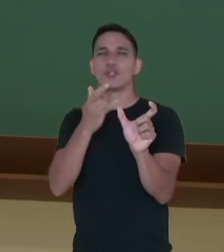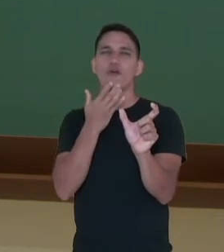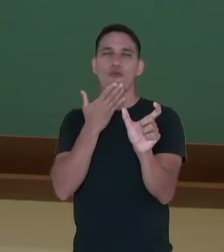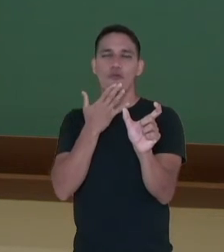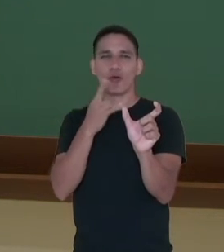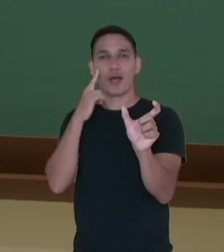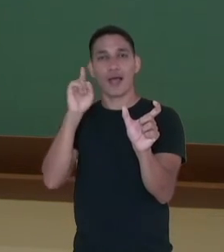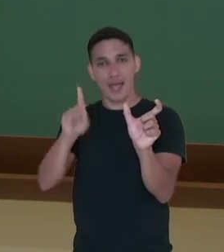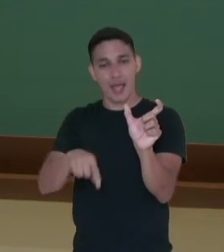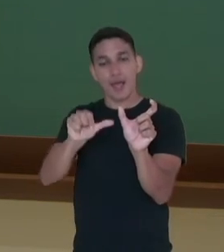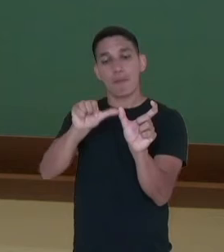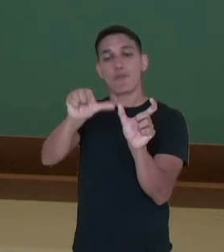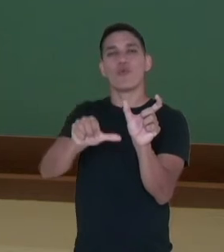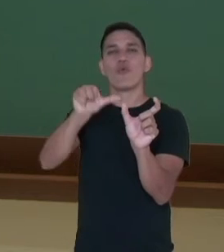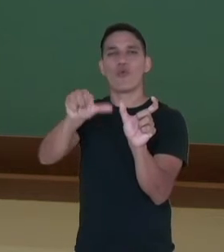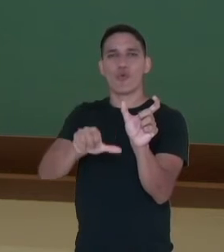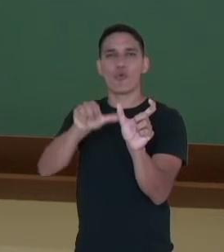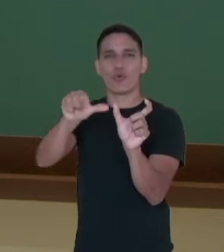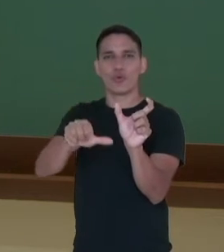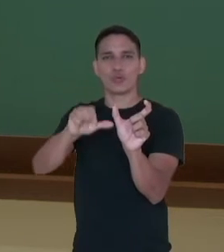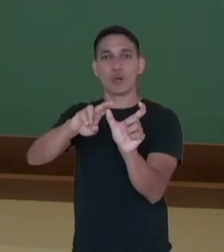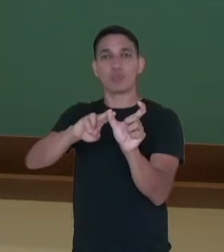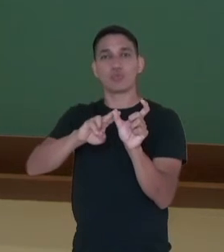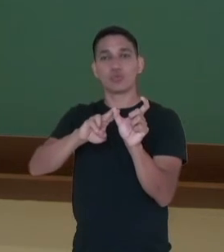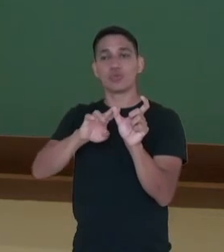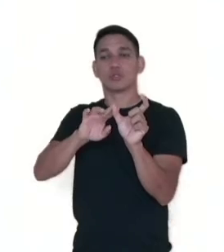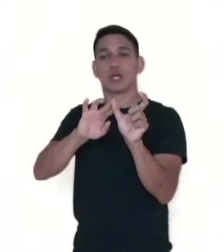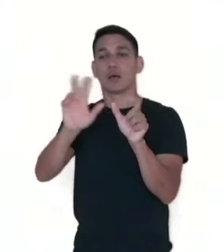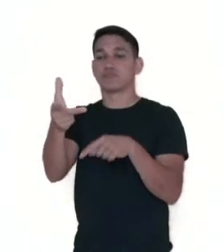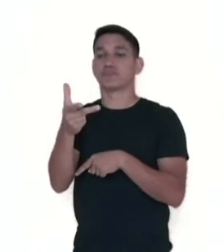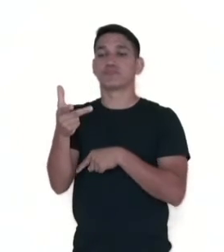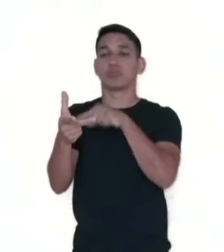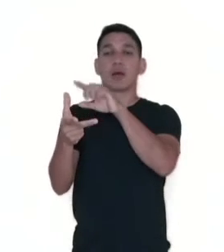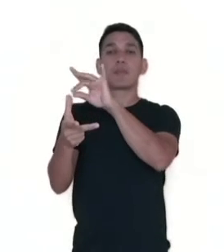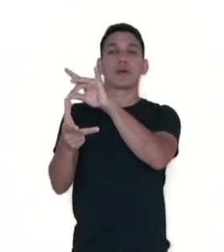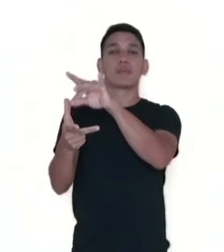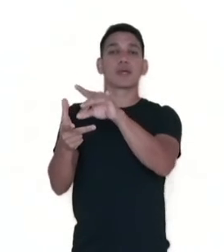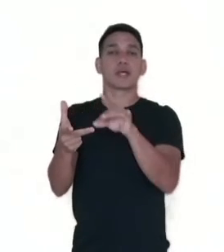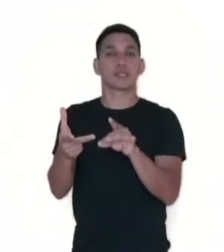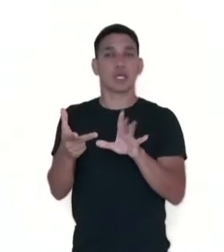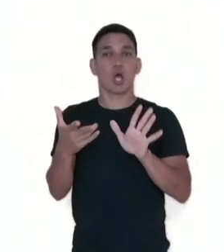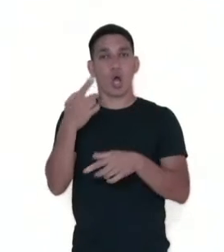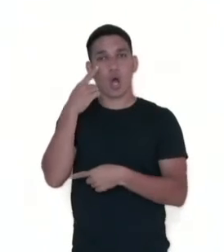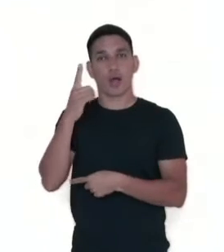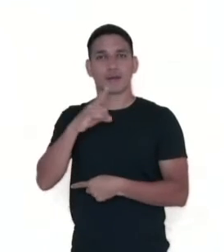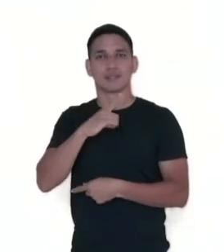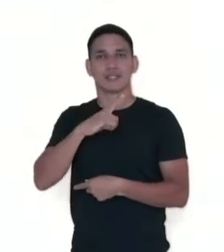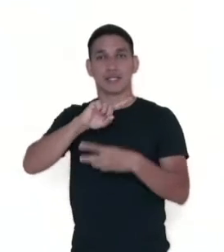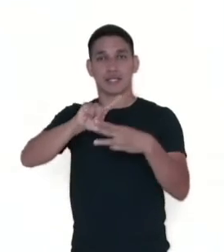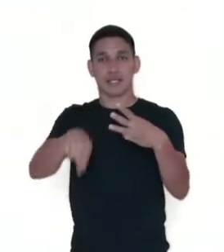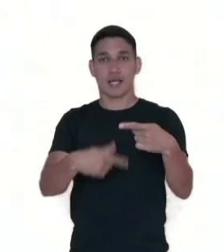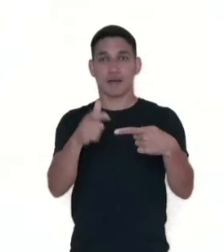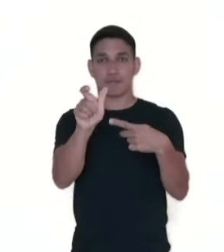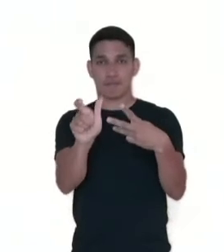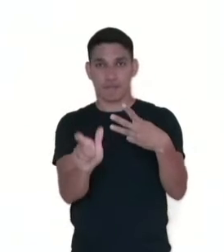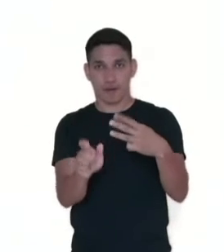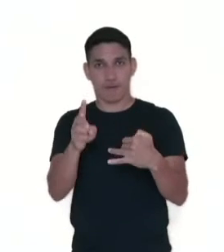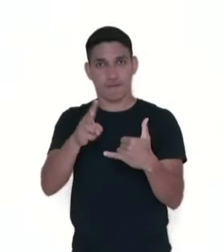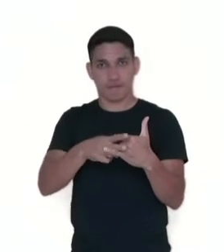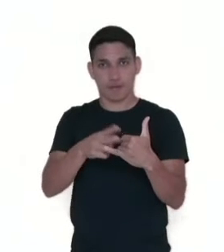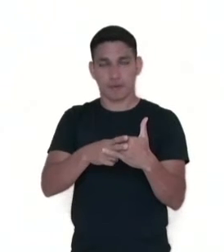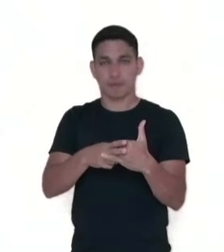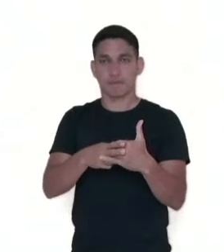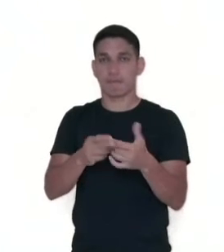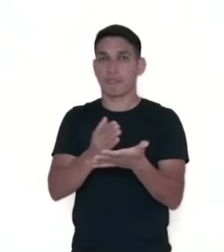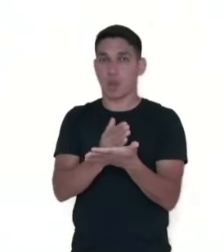a irregularidade em pessoas específicas. Aqui vocês têm 3 verbos, o verbo empezar, que é o verbo